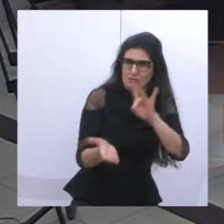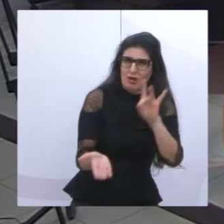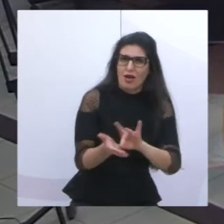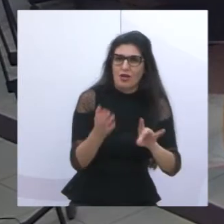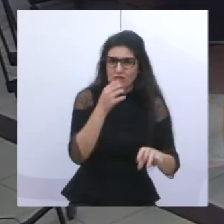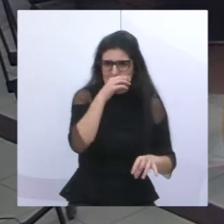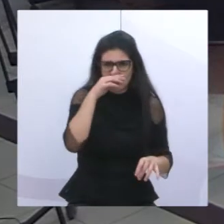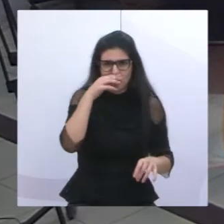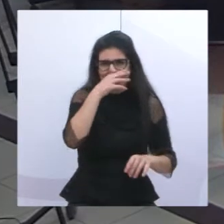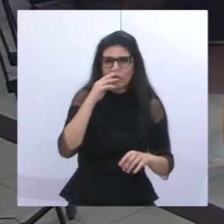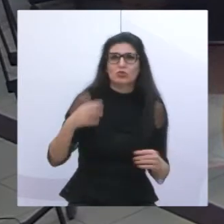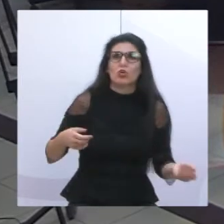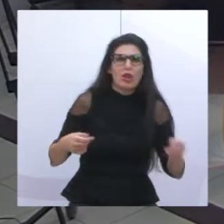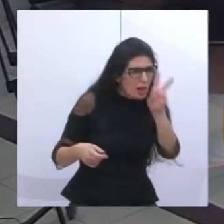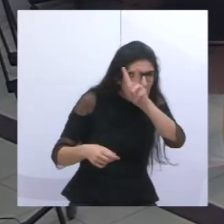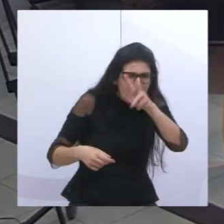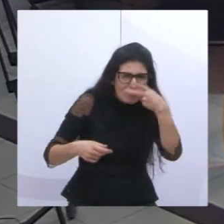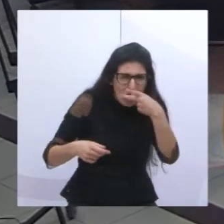é trocada.